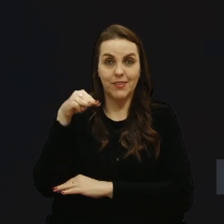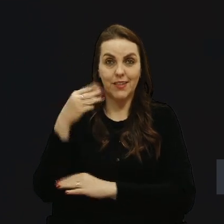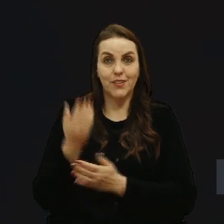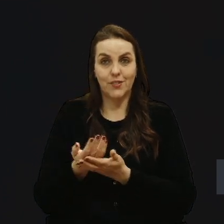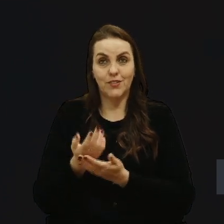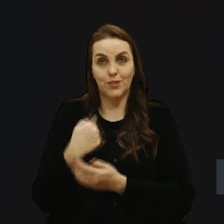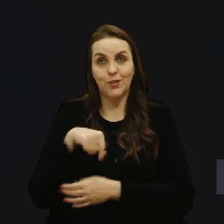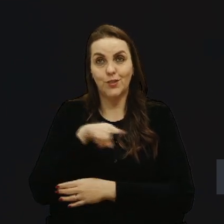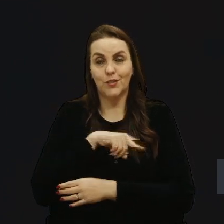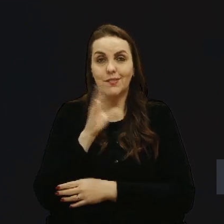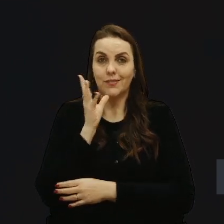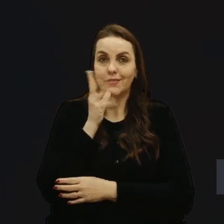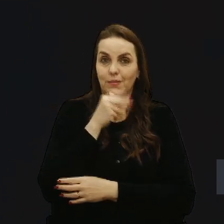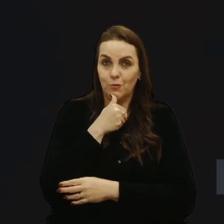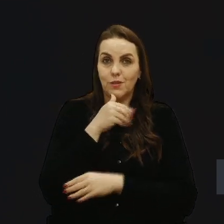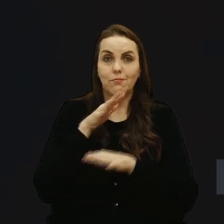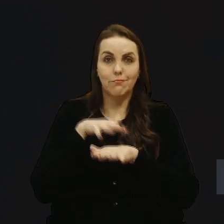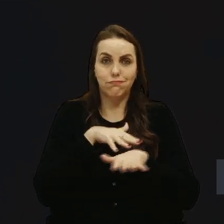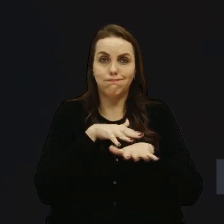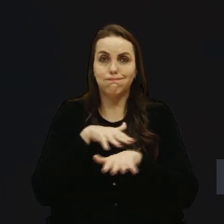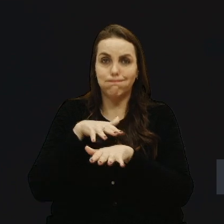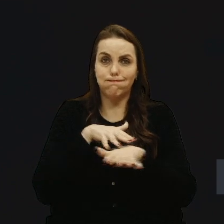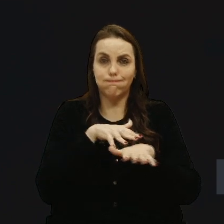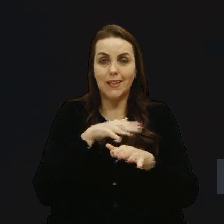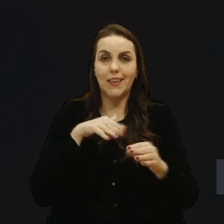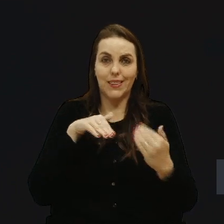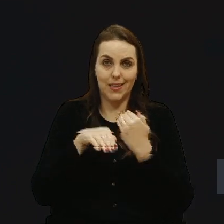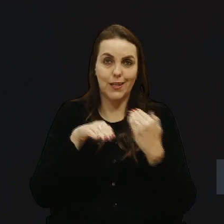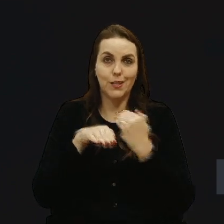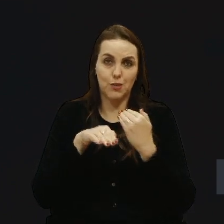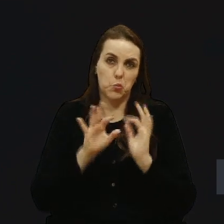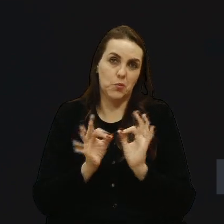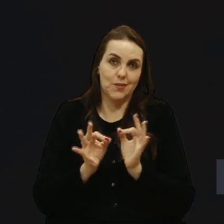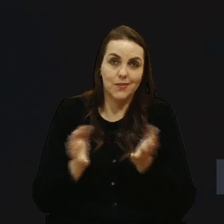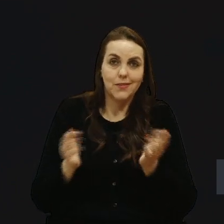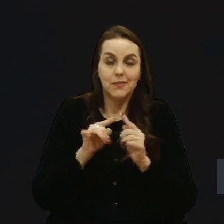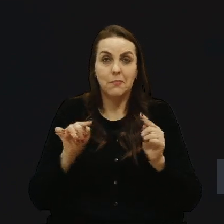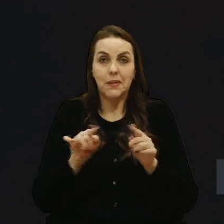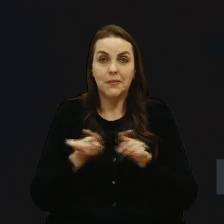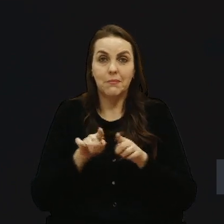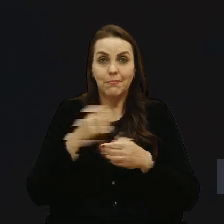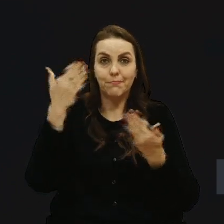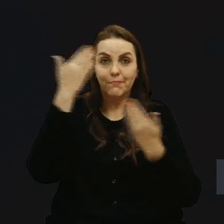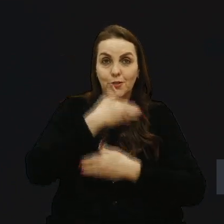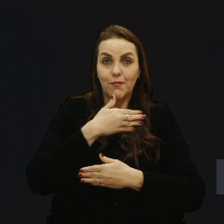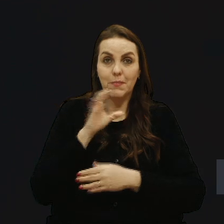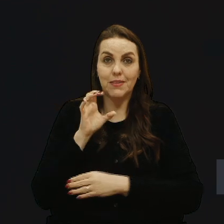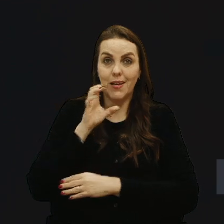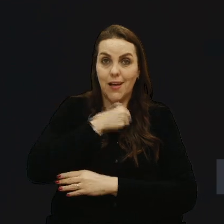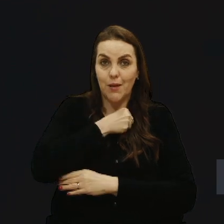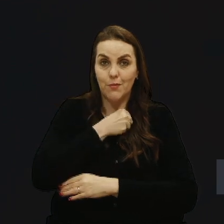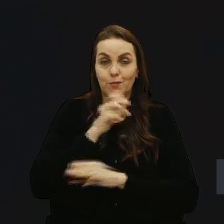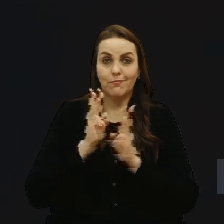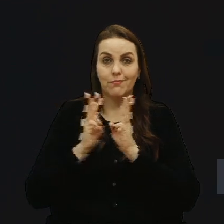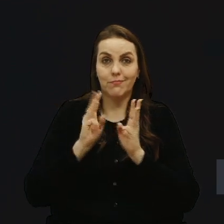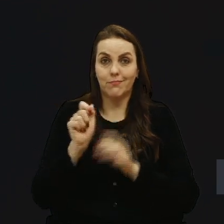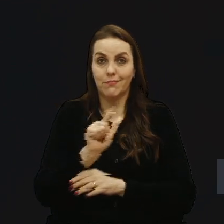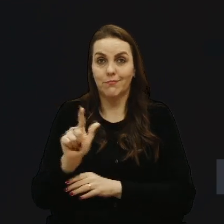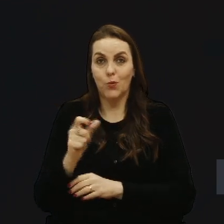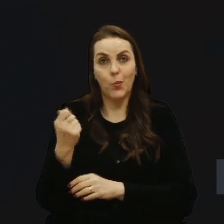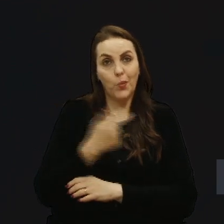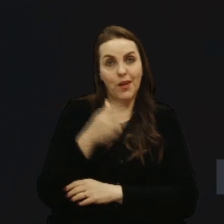nós demoramos bastante assim por conta do trânsito, com certeza, mas mesmo assim está comprovado que é mais rápido vir de Azulzinho do que de